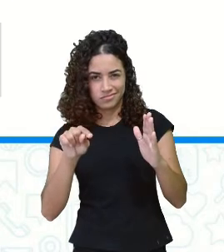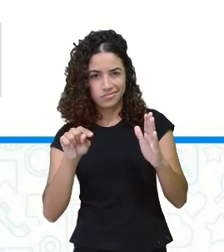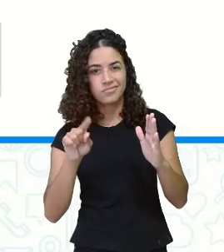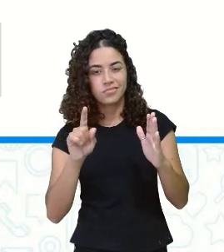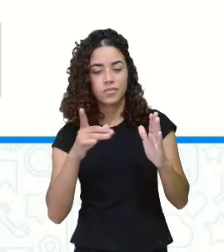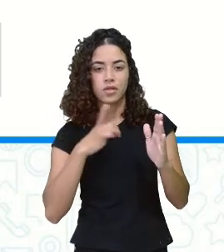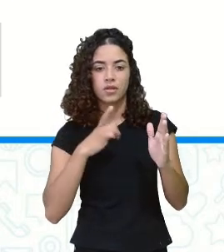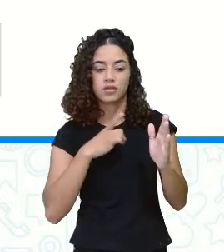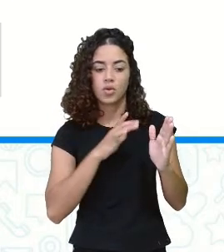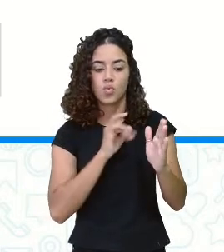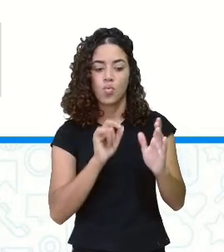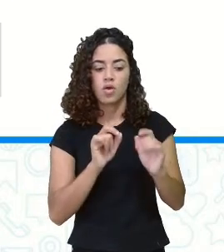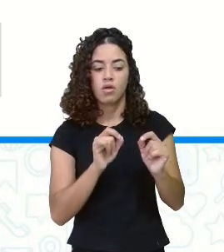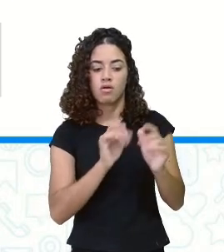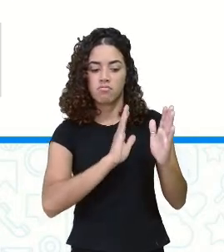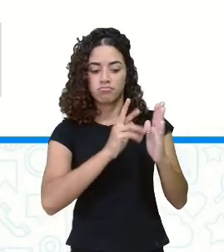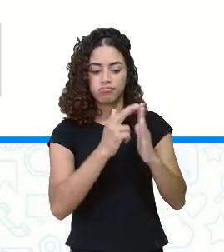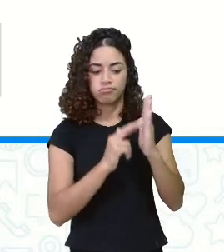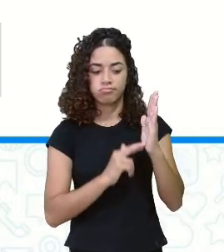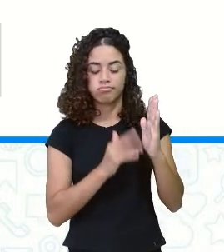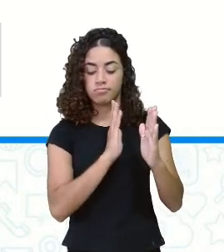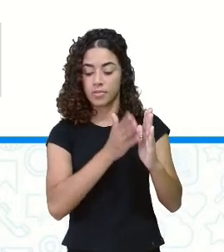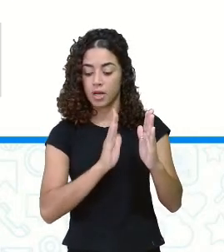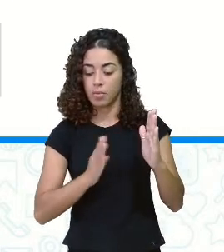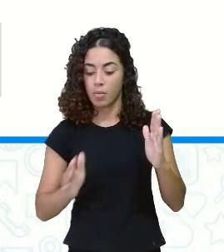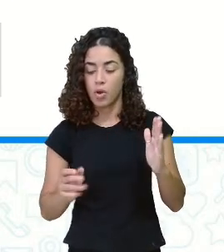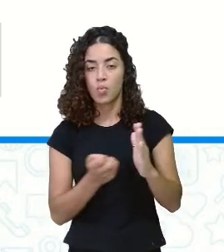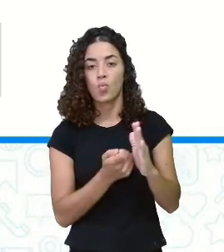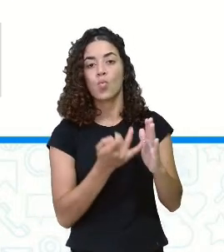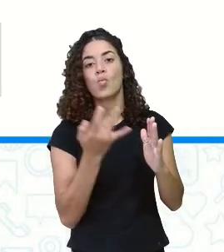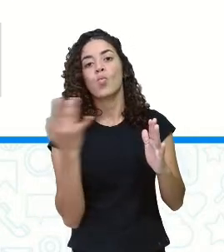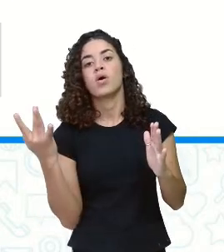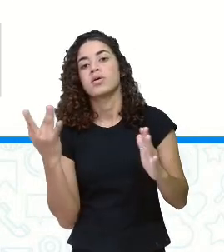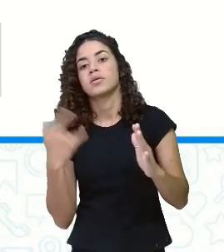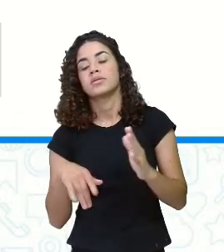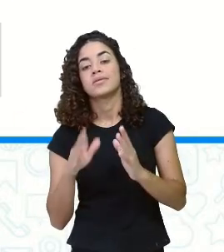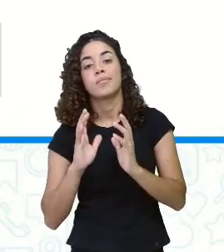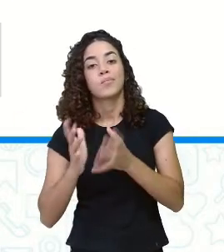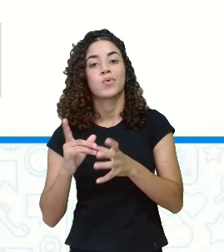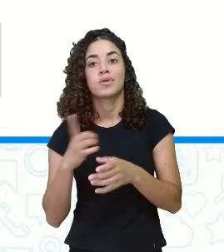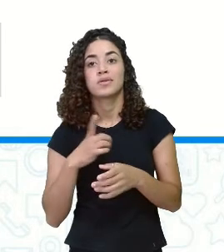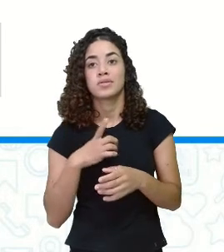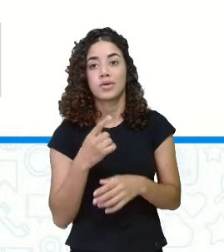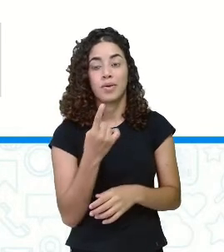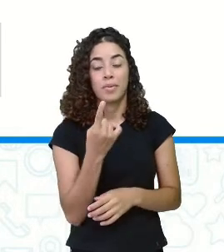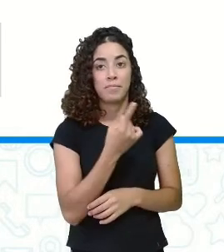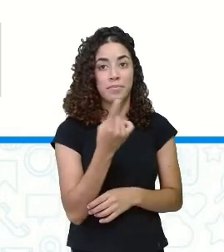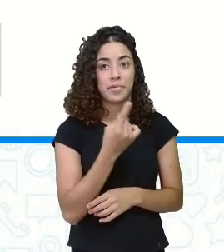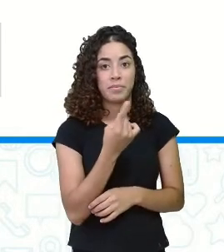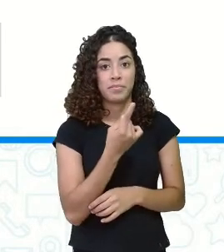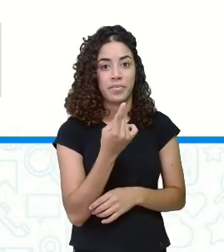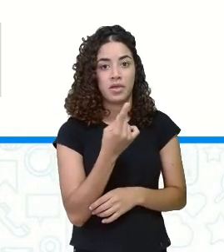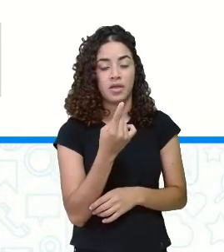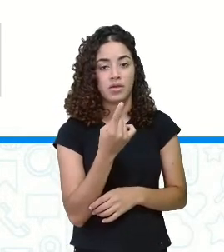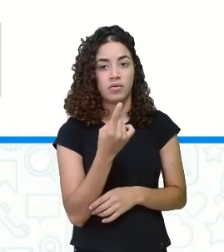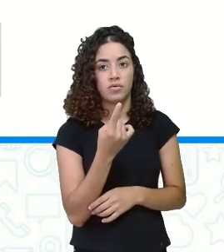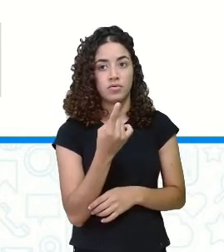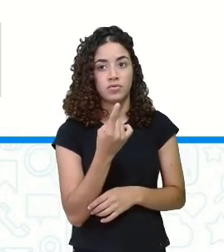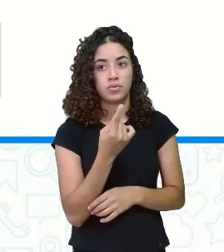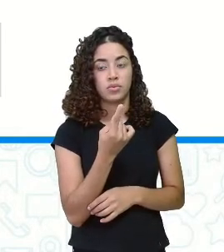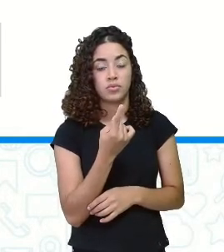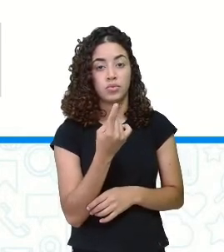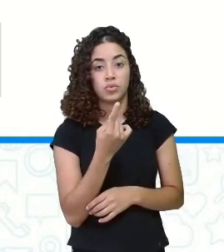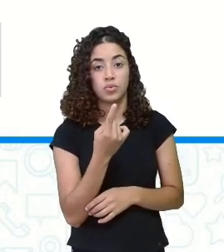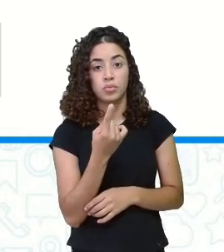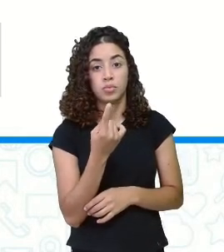uma regularidade, quantas bolas terão no primeiro saco? No primeiro